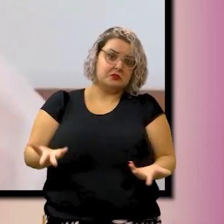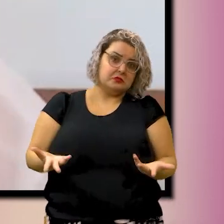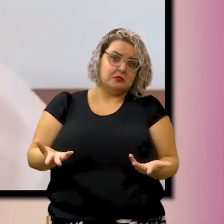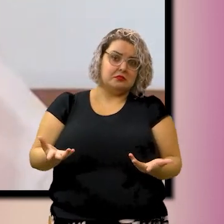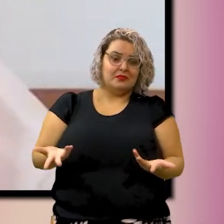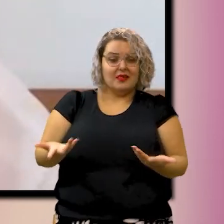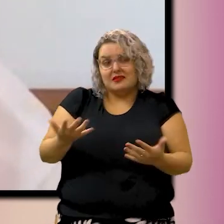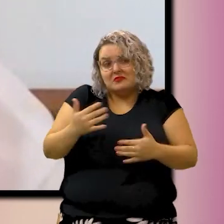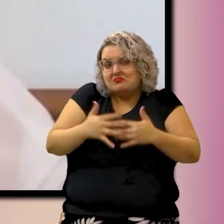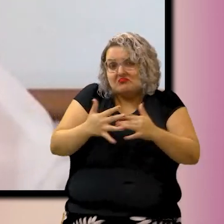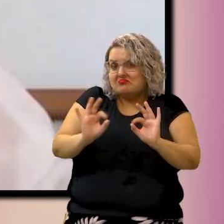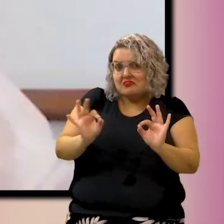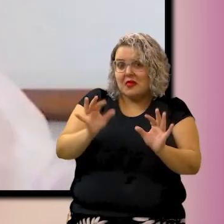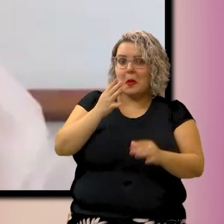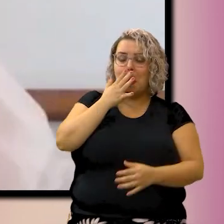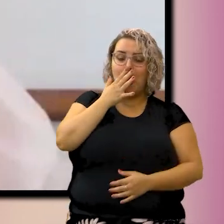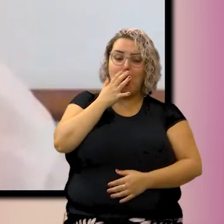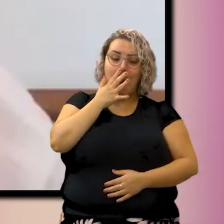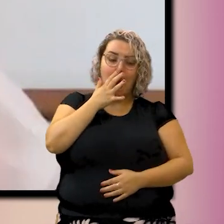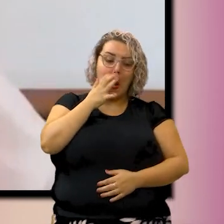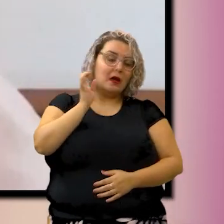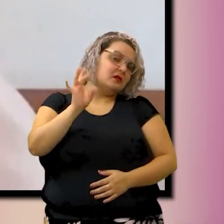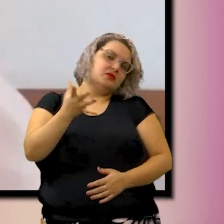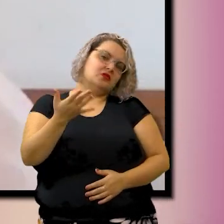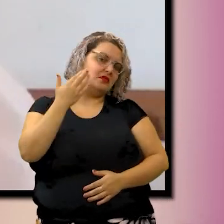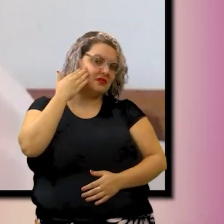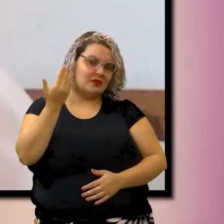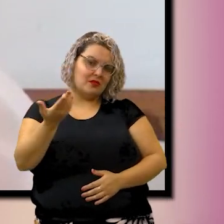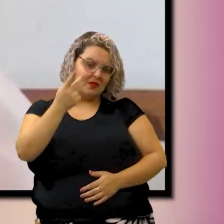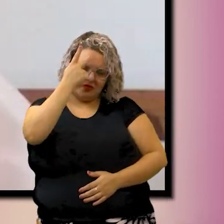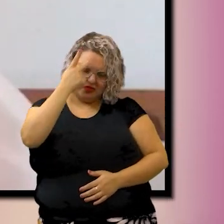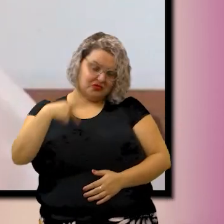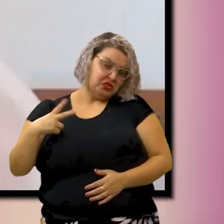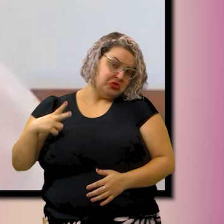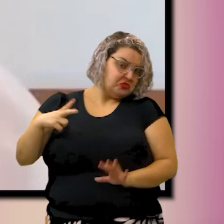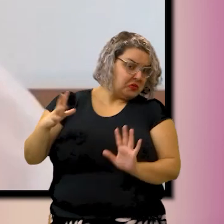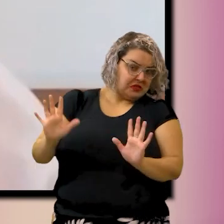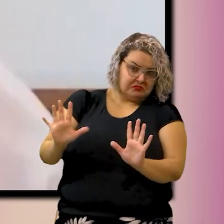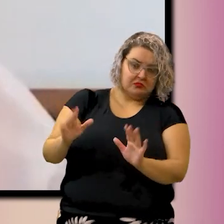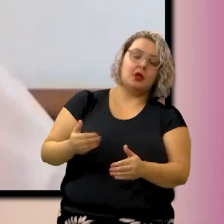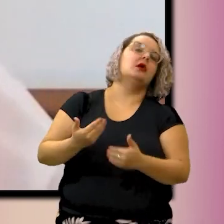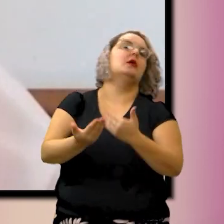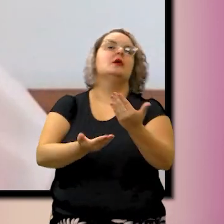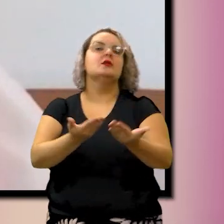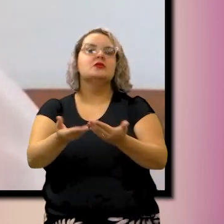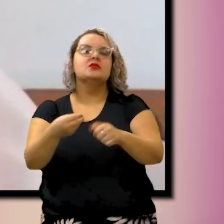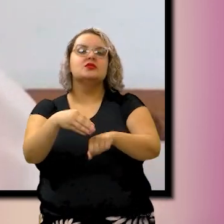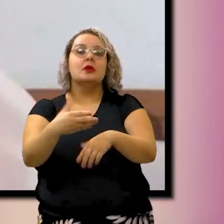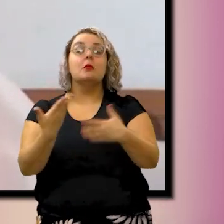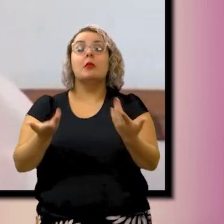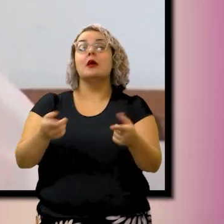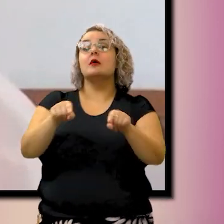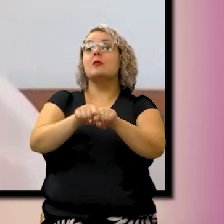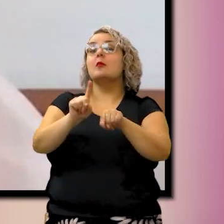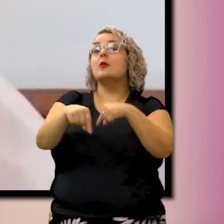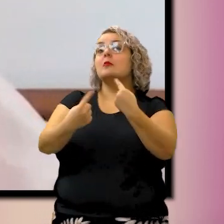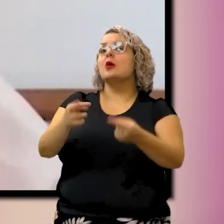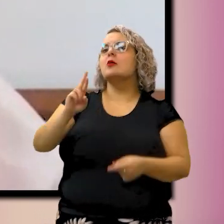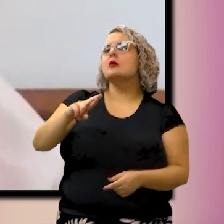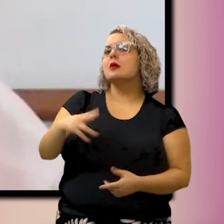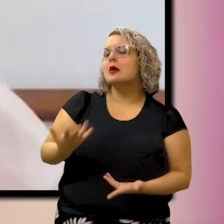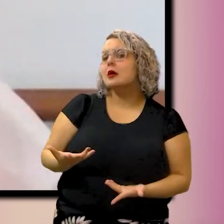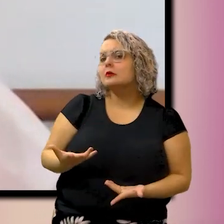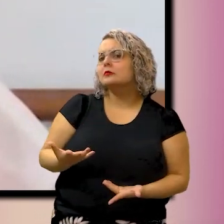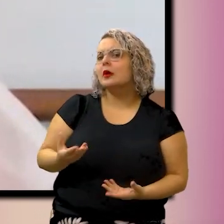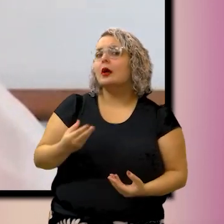mas esteticamente isso está te incomodando e só você vai saber o quanto te incomoda. E aí está indicado o tratamento. Mas também por um